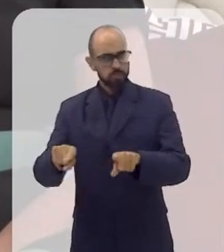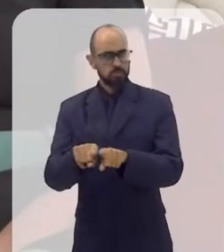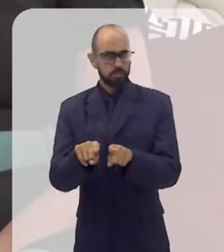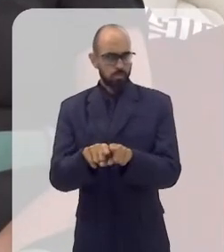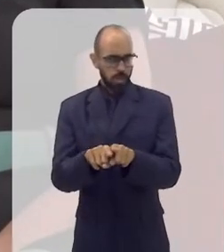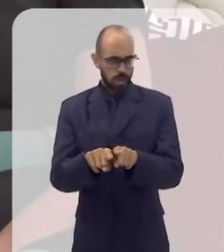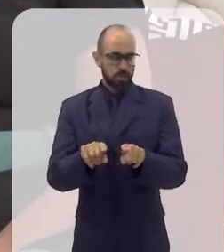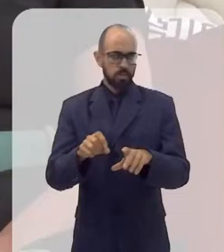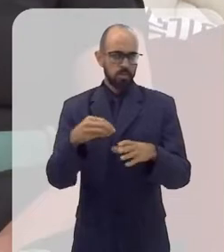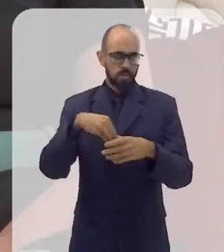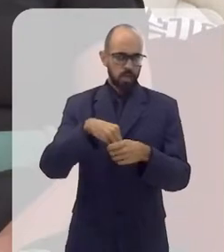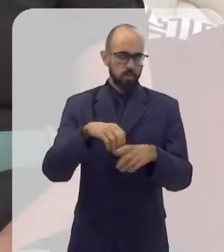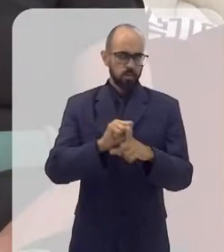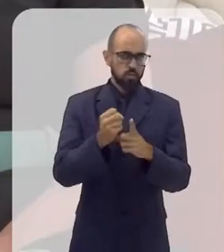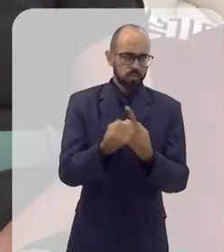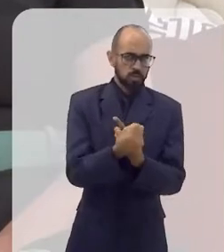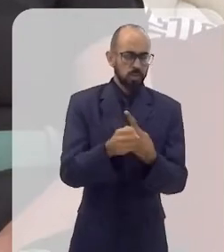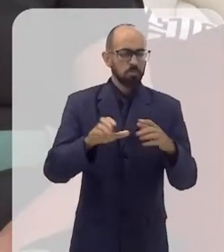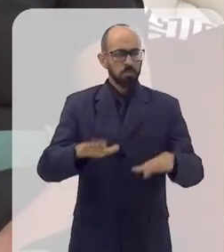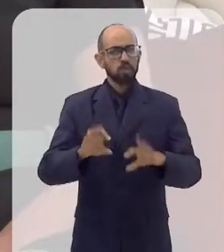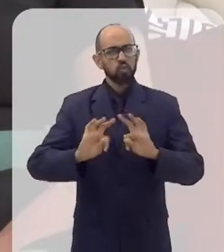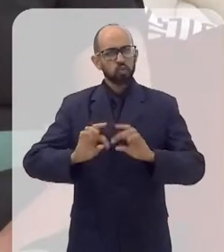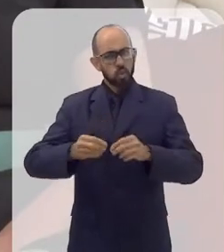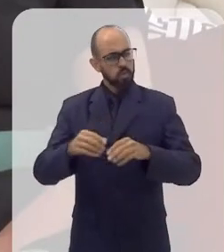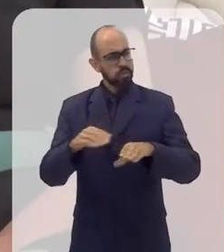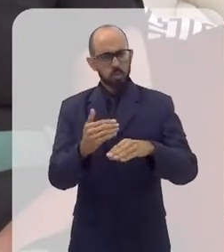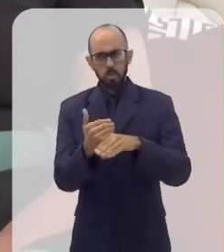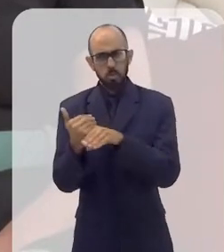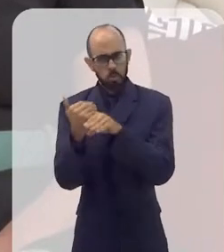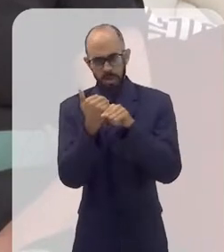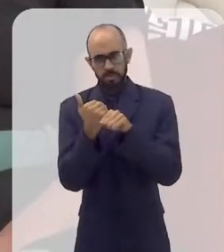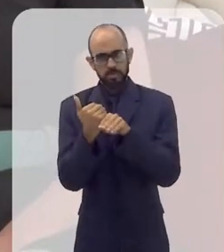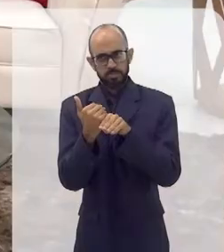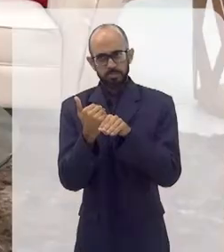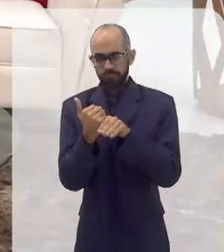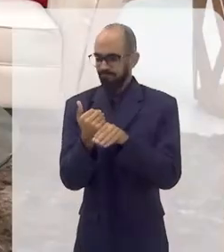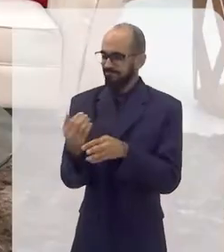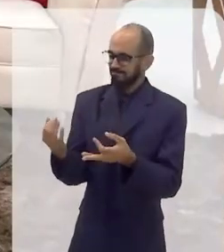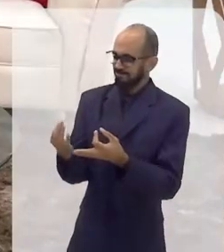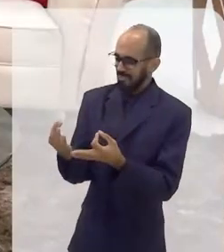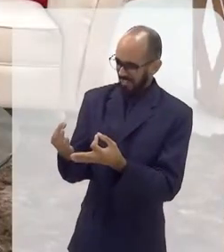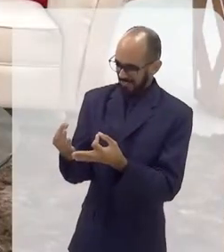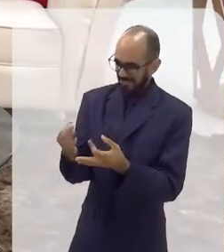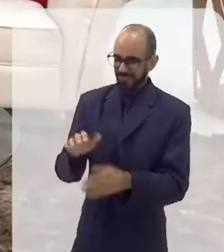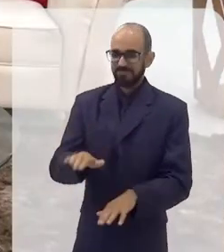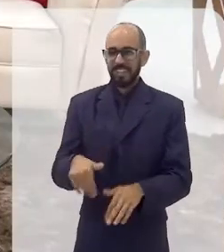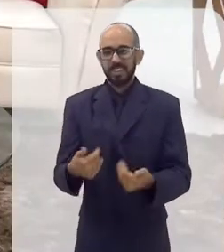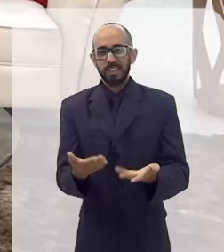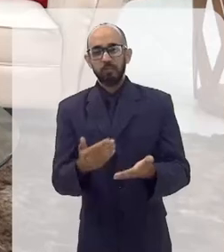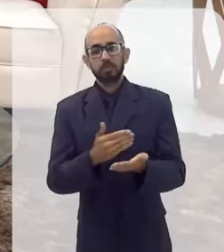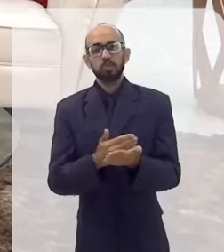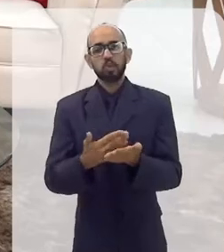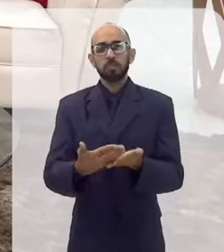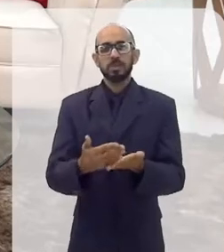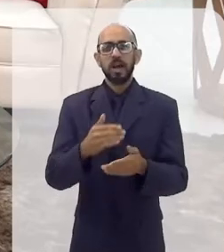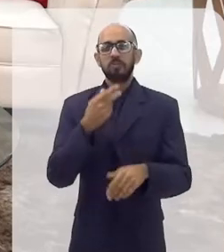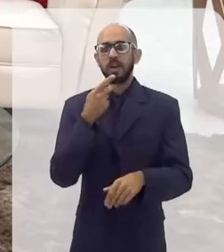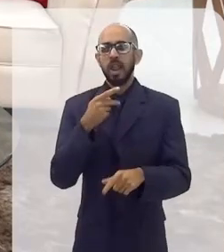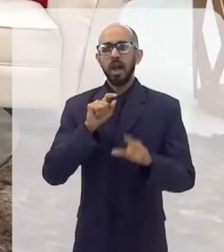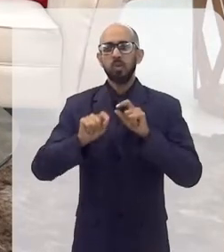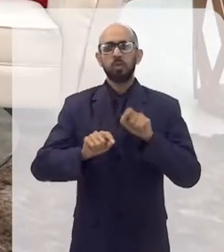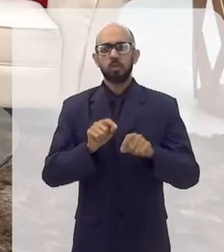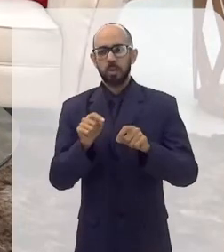da sociedade também, mas ambas funções muito importantes para nós. Perfeito. Então vamos começar a